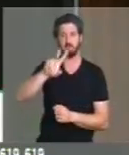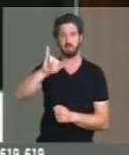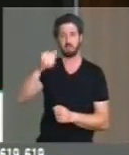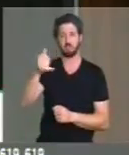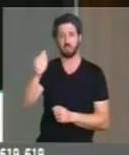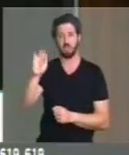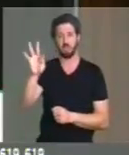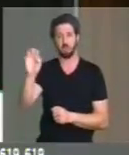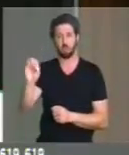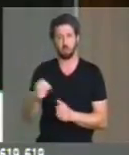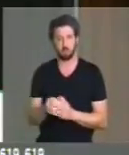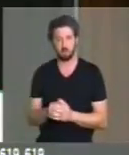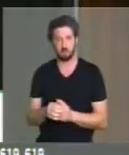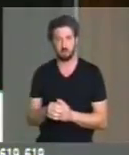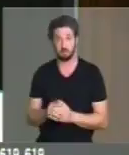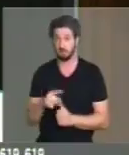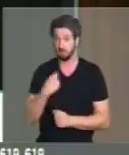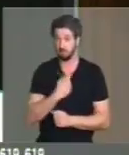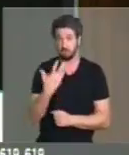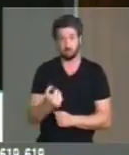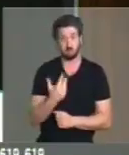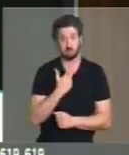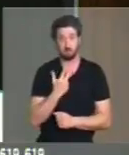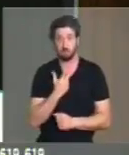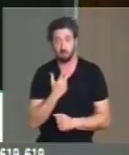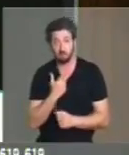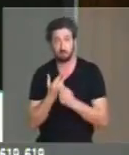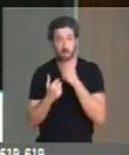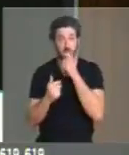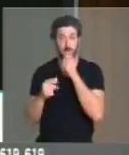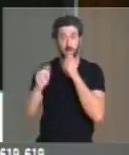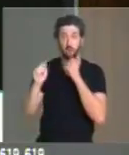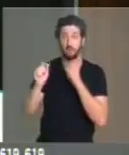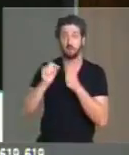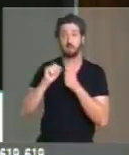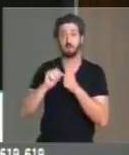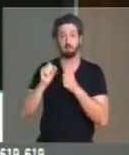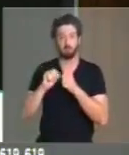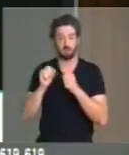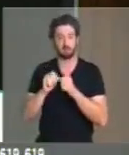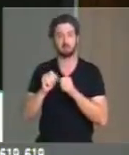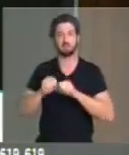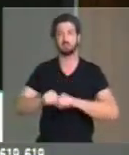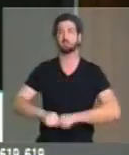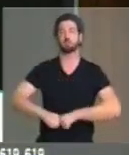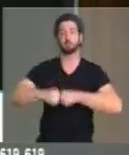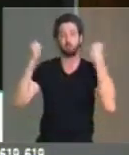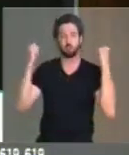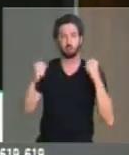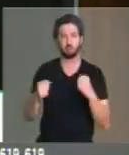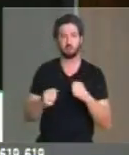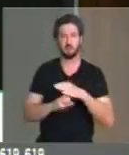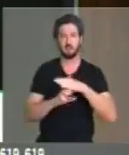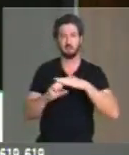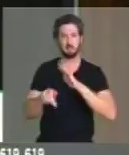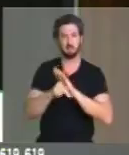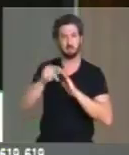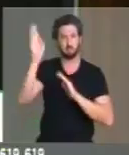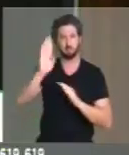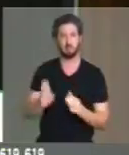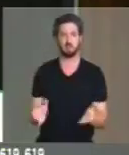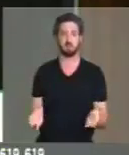Jato. Nós não podemos admitir aquilo que vem sendo feito de destruir as empresas